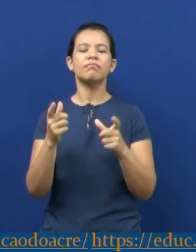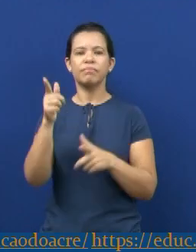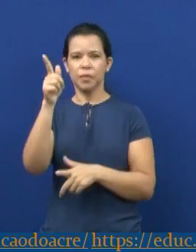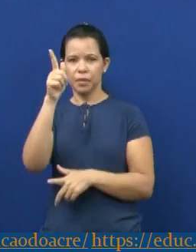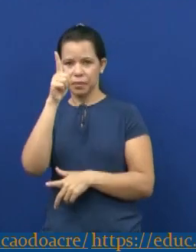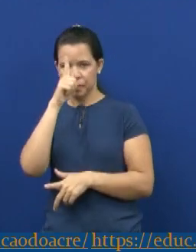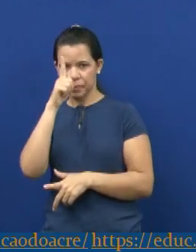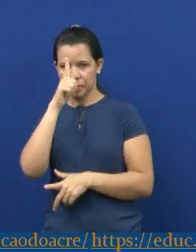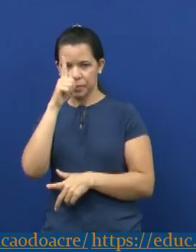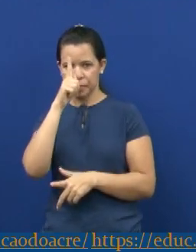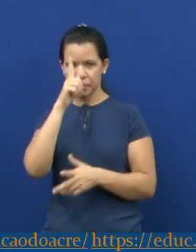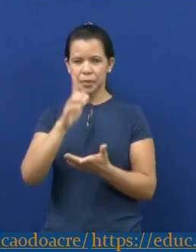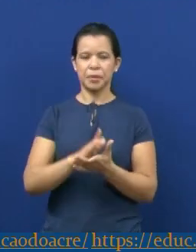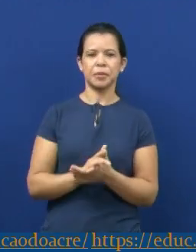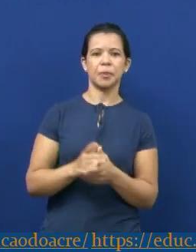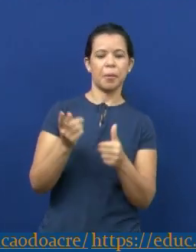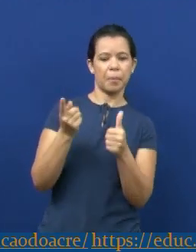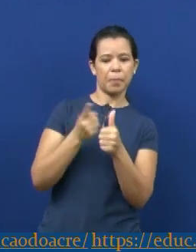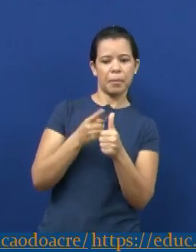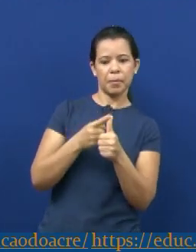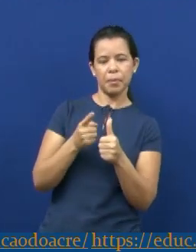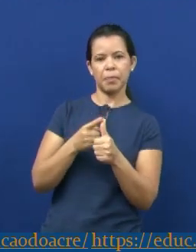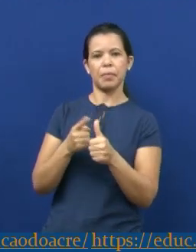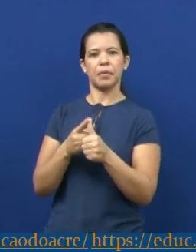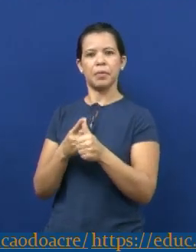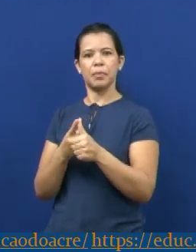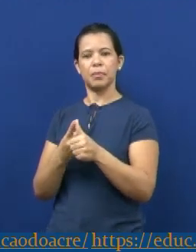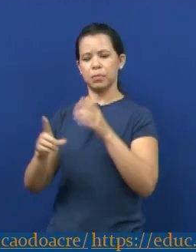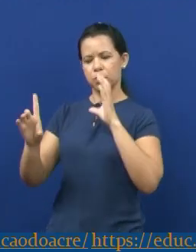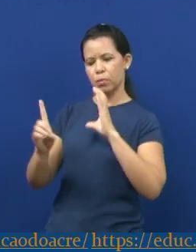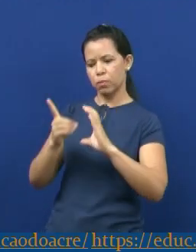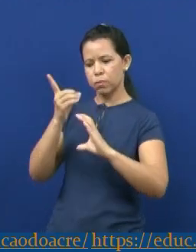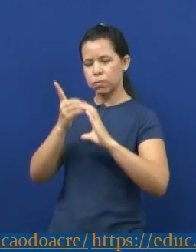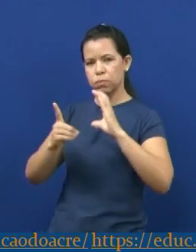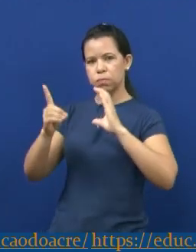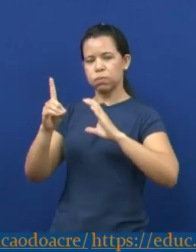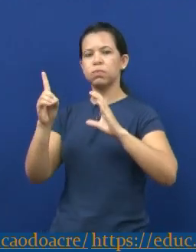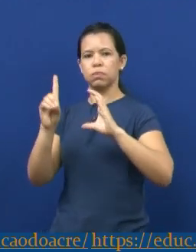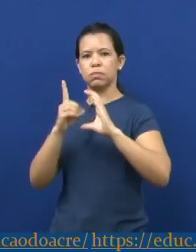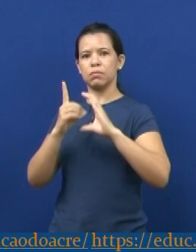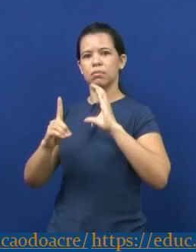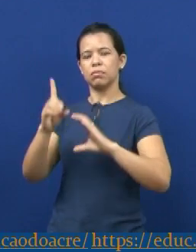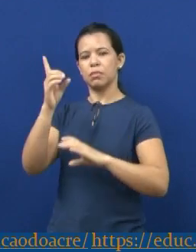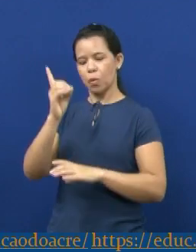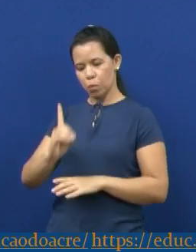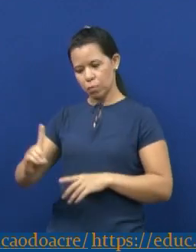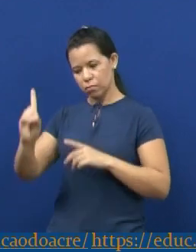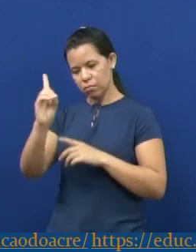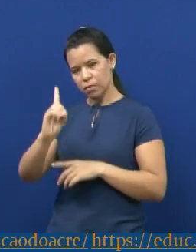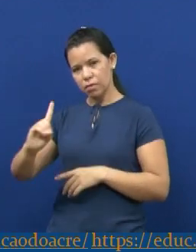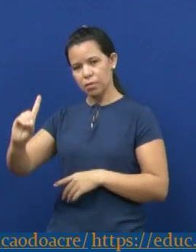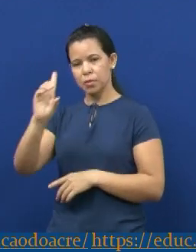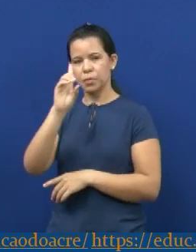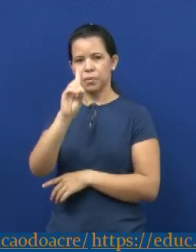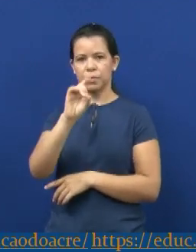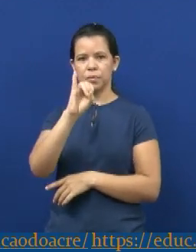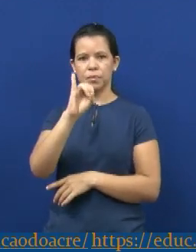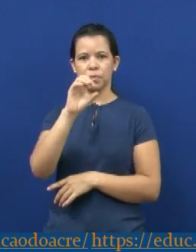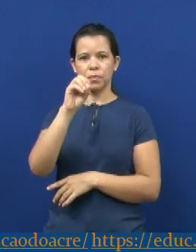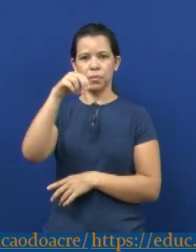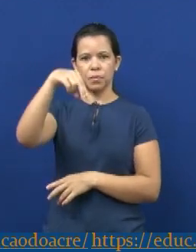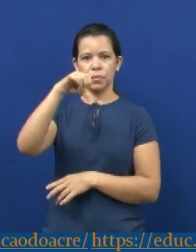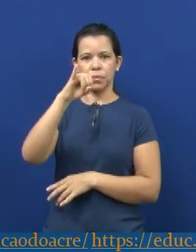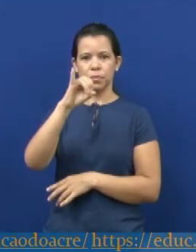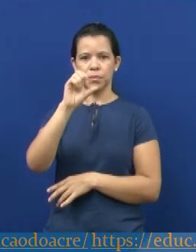nas suas primeiras manifestações religiosas a um culto a um deus muito famoso na grécia que era o deus dionísio